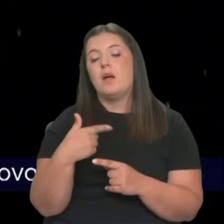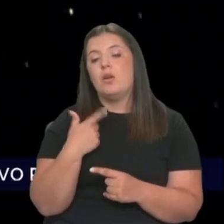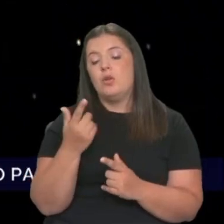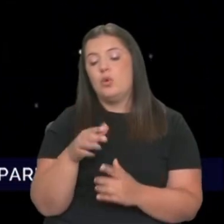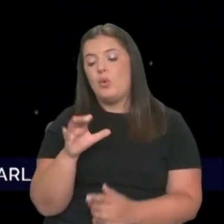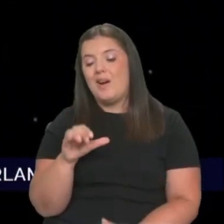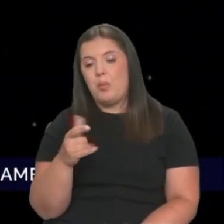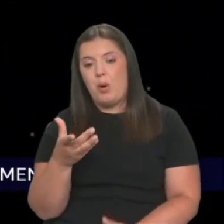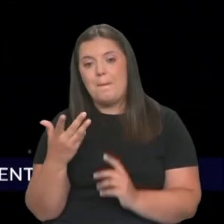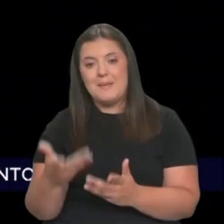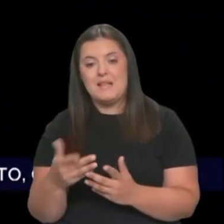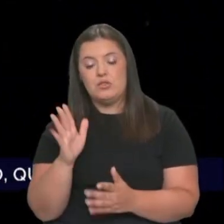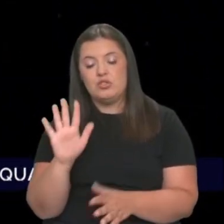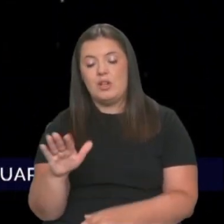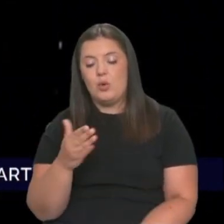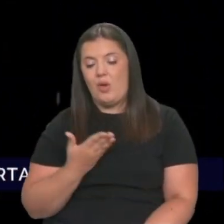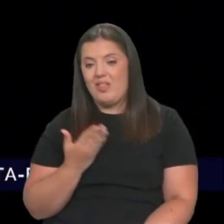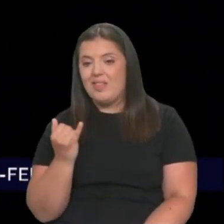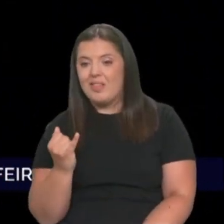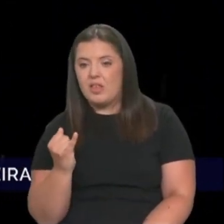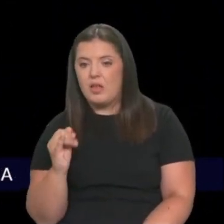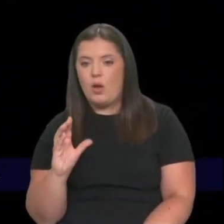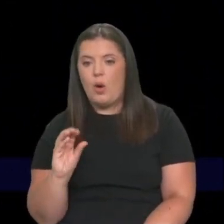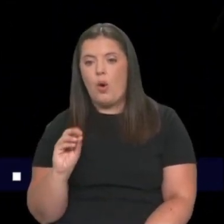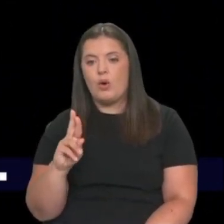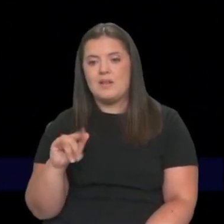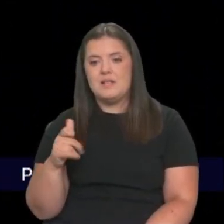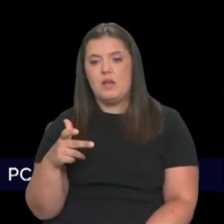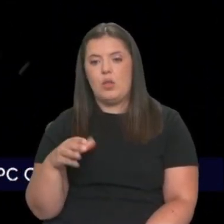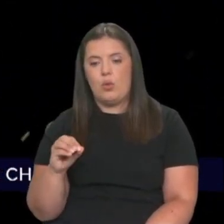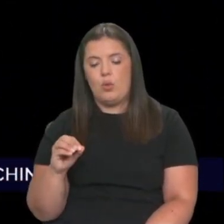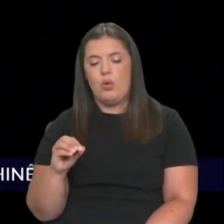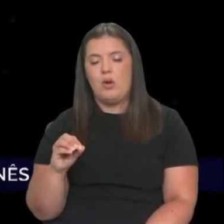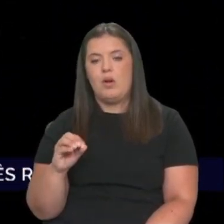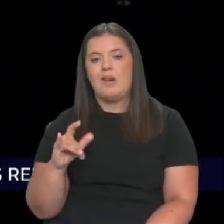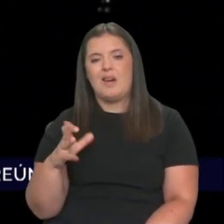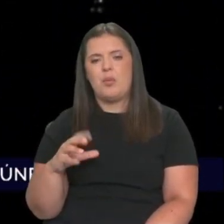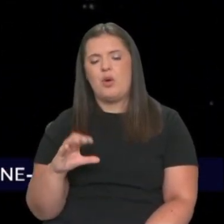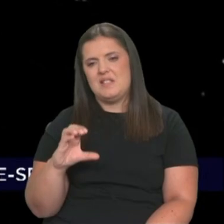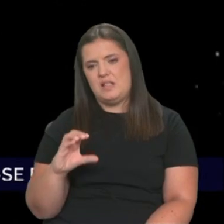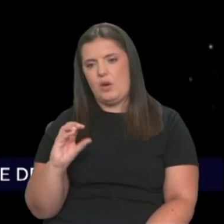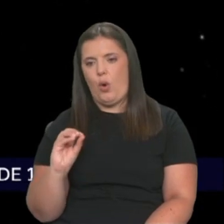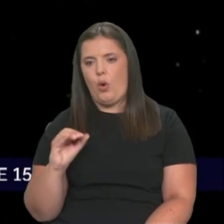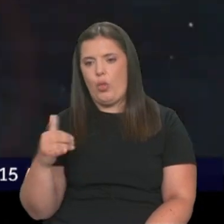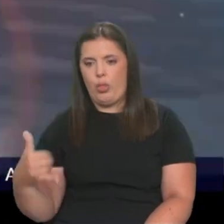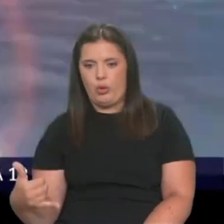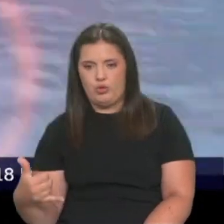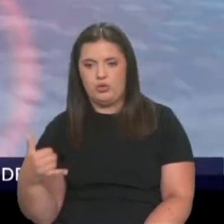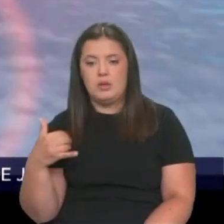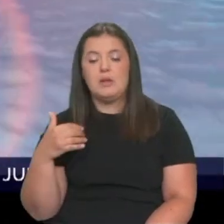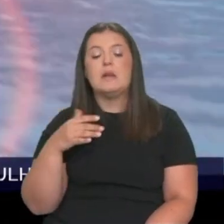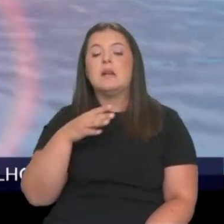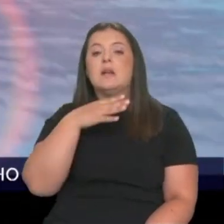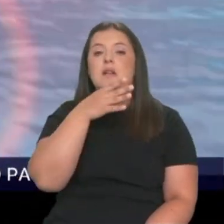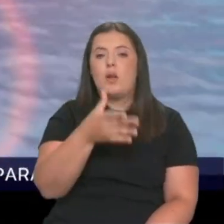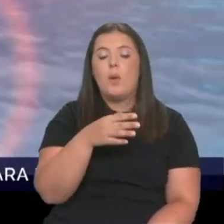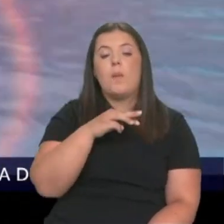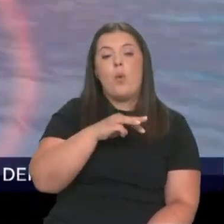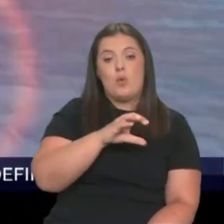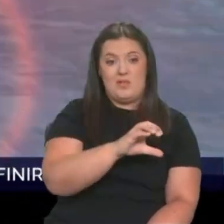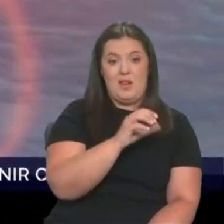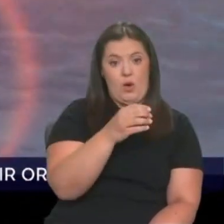dióxido de carbono. Mas essa teoria também dizia outra coisa muitíssimo interessante. Dizia que o monóxido de carbono